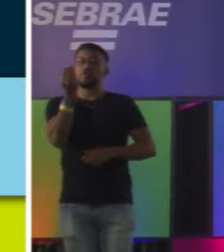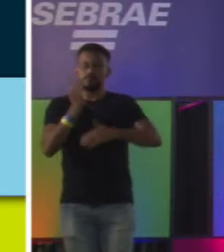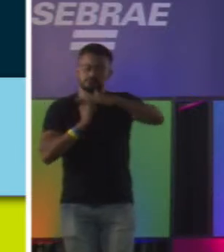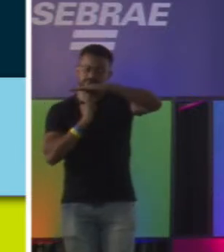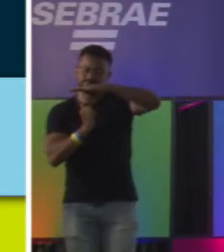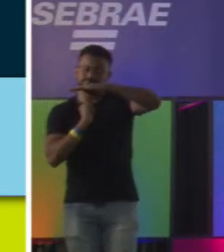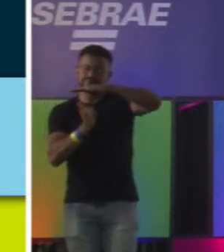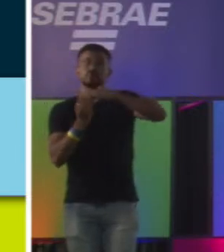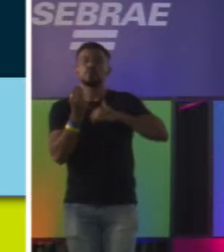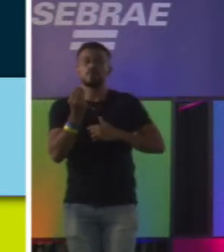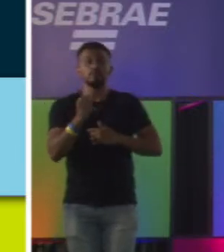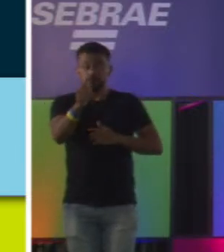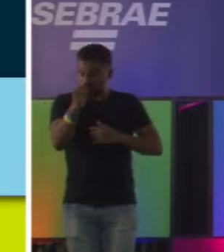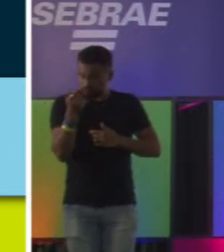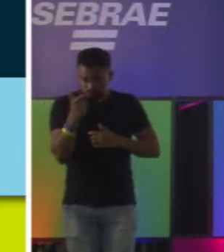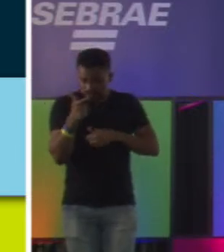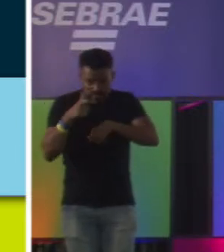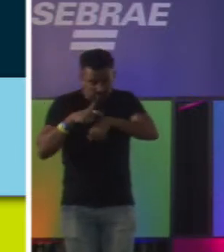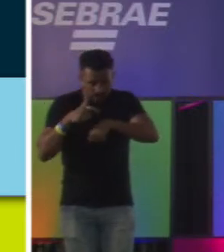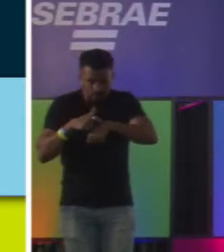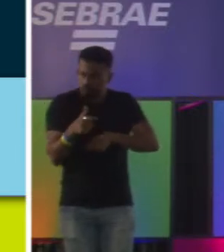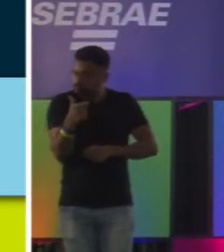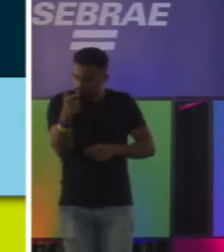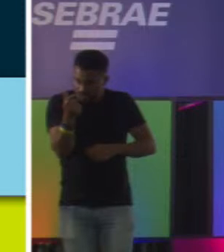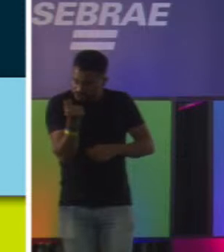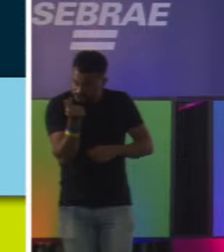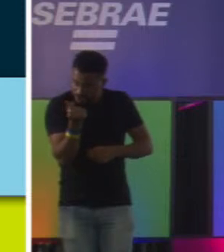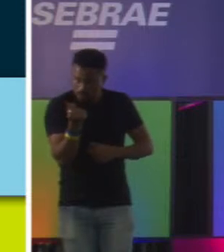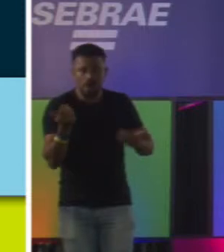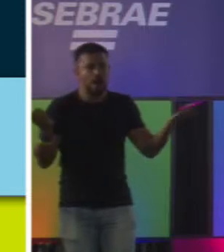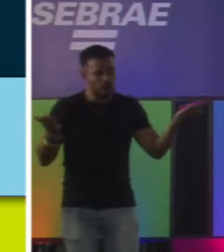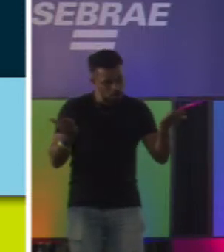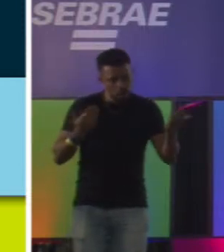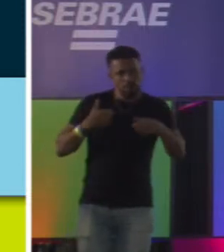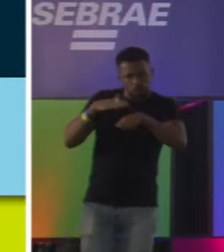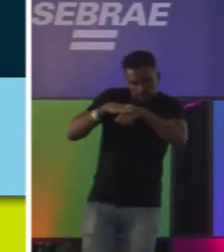Se você é do tipo que não tem tempo e não tem dinheiro, nesse exato momento eu estou falando com você.